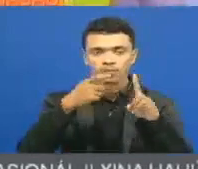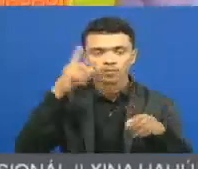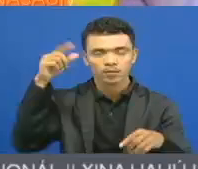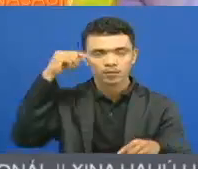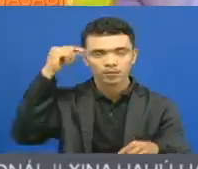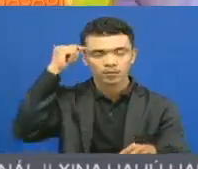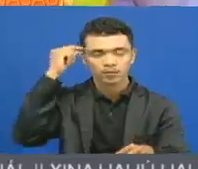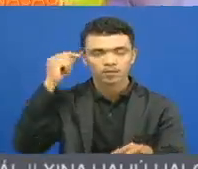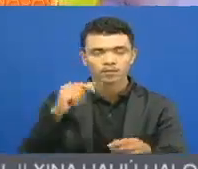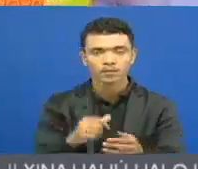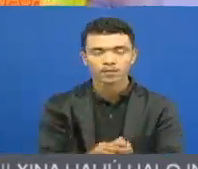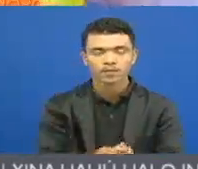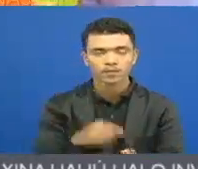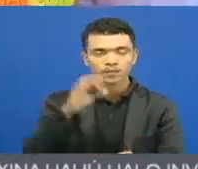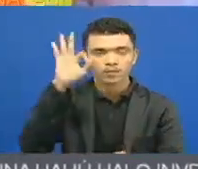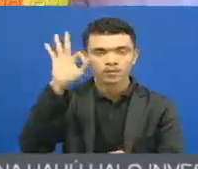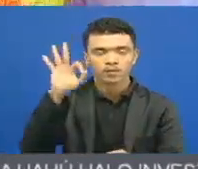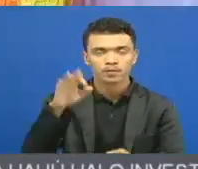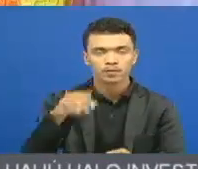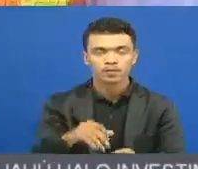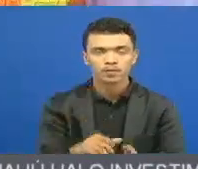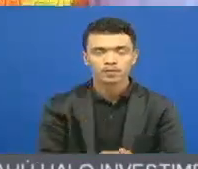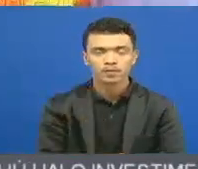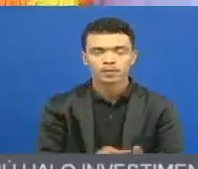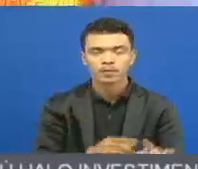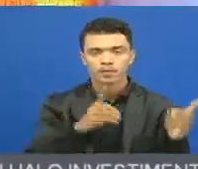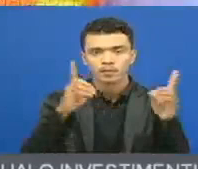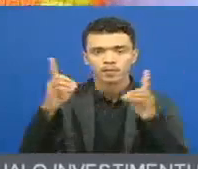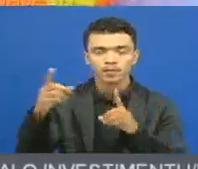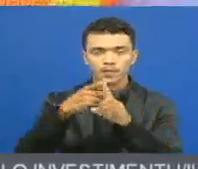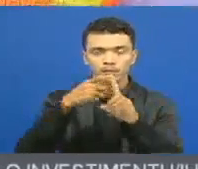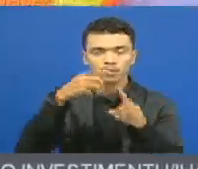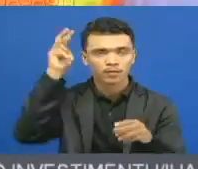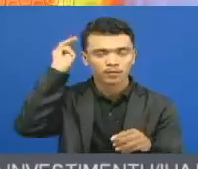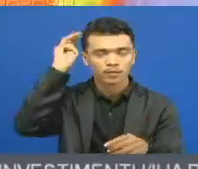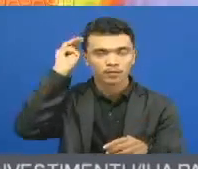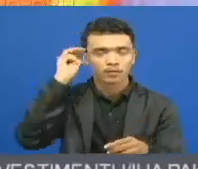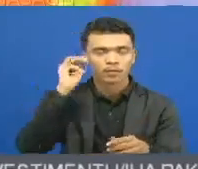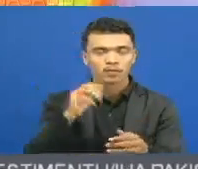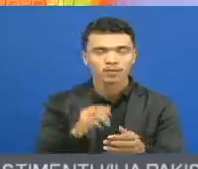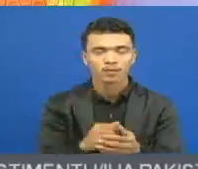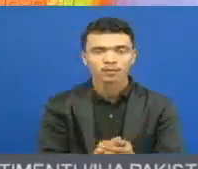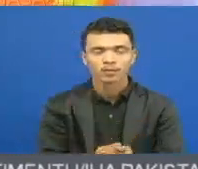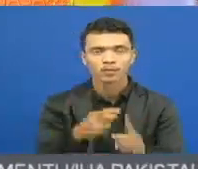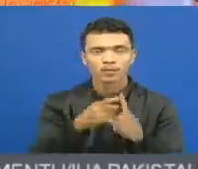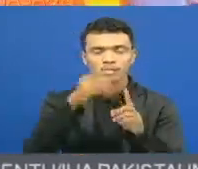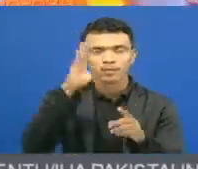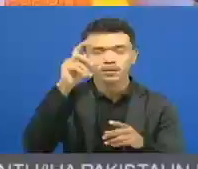governo no governo nian ne be implementa husi ministro obras públicas li husi